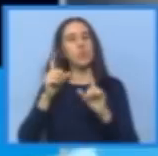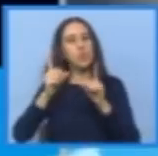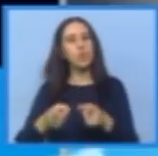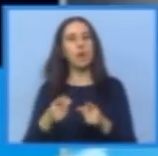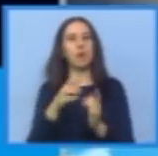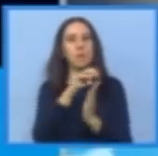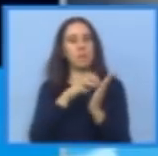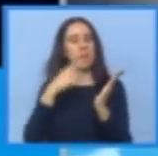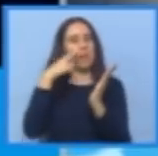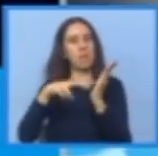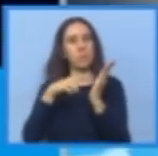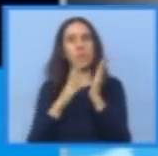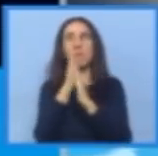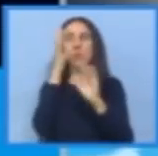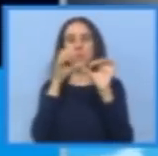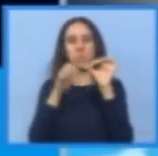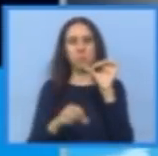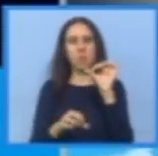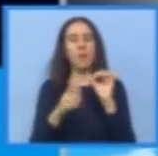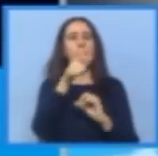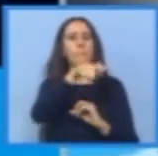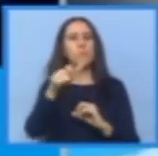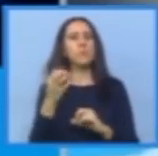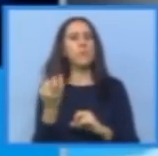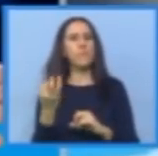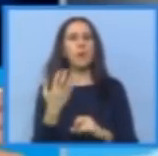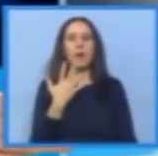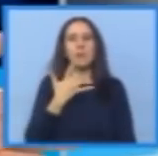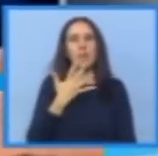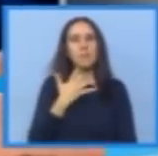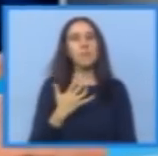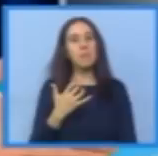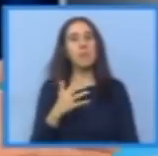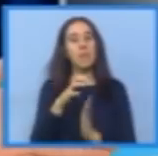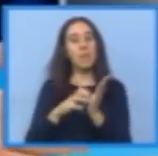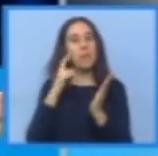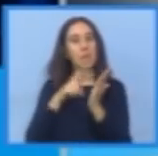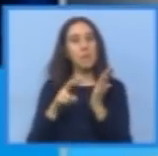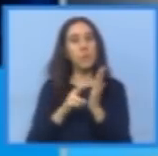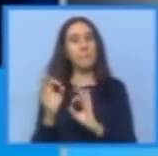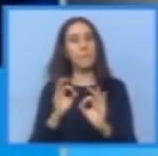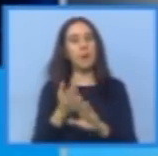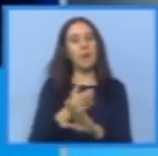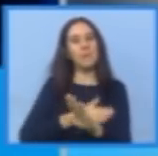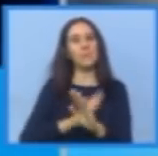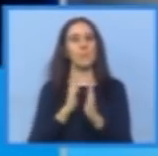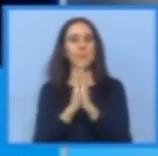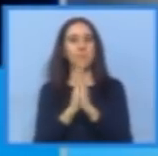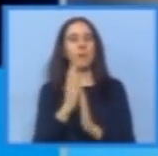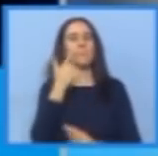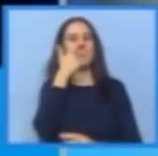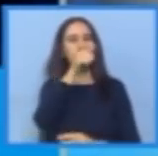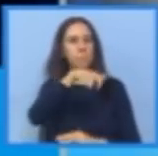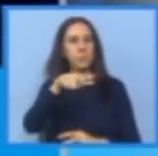leitura da palavra de Deus. Pessoas que, inclusivamente, têm o cuidado de preparar as leituras antes da Eucaristia. Pessoas que